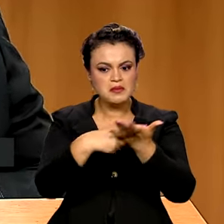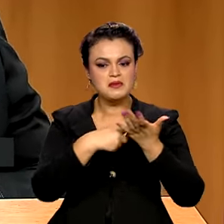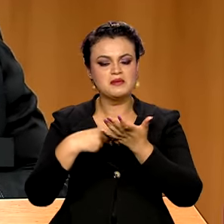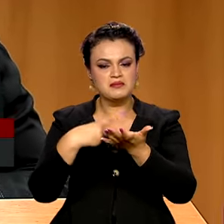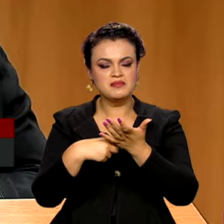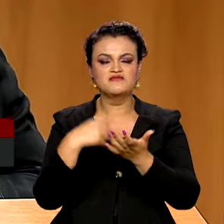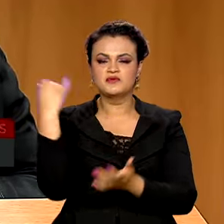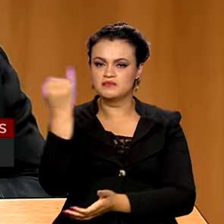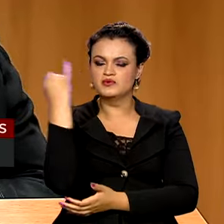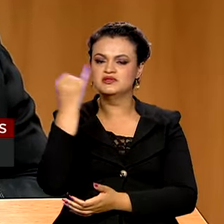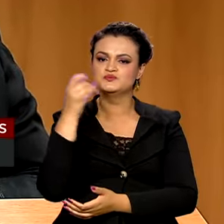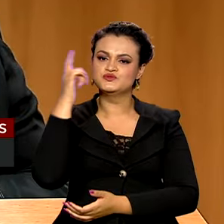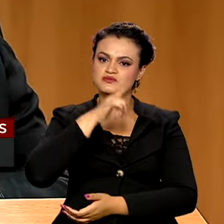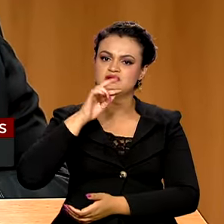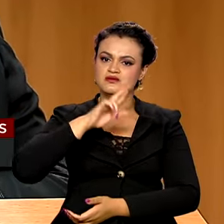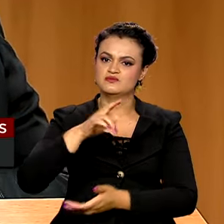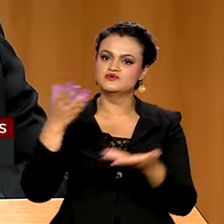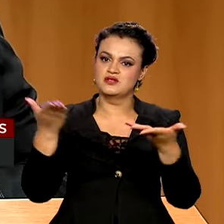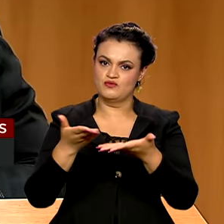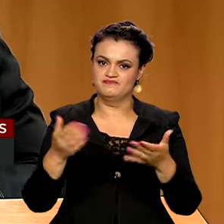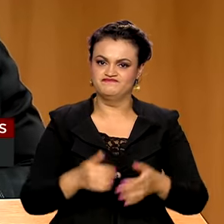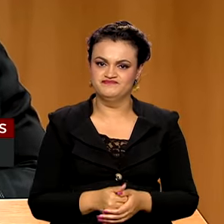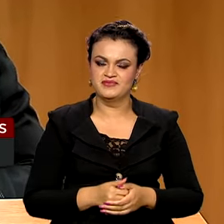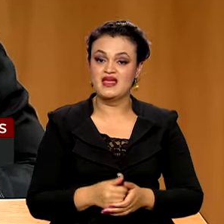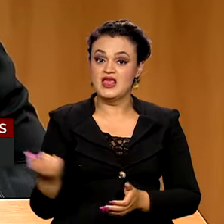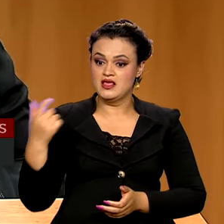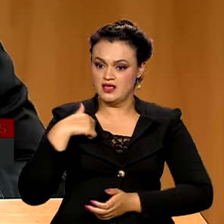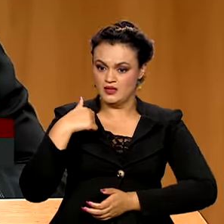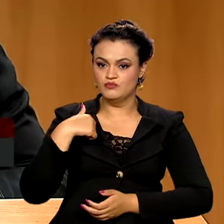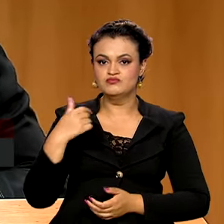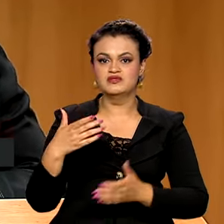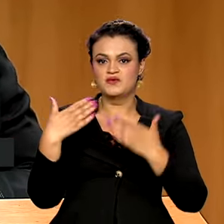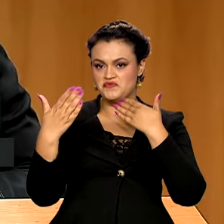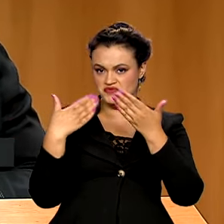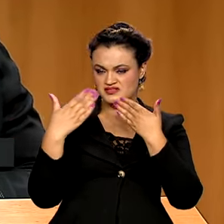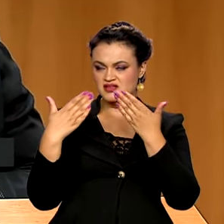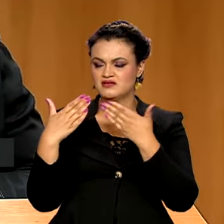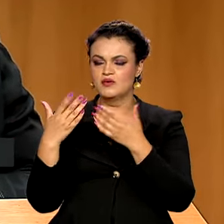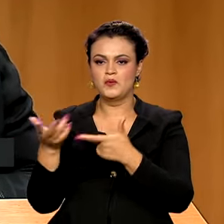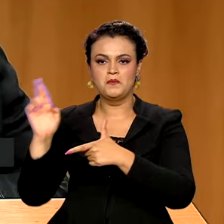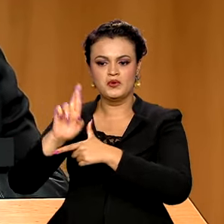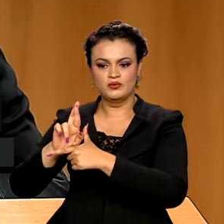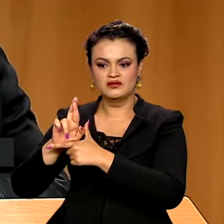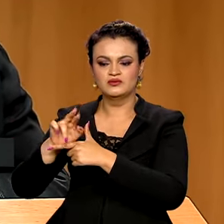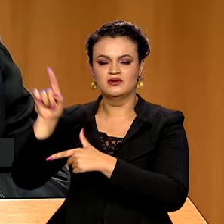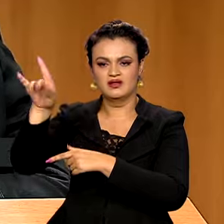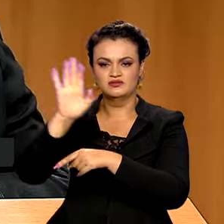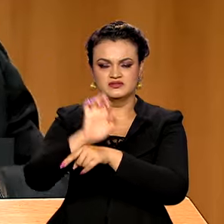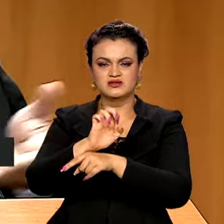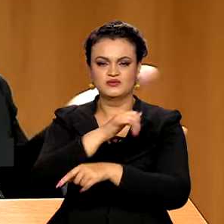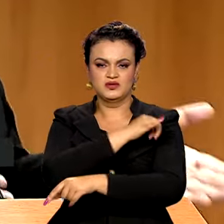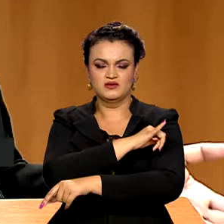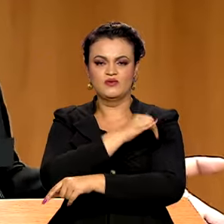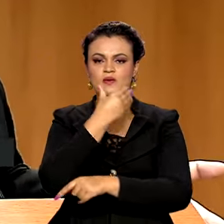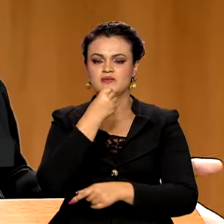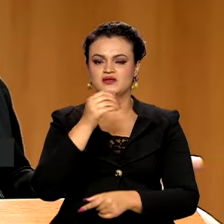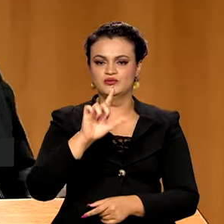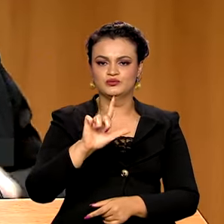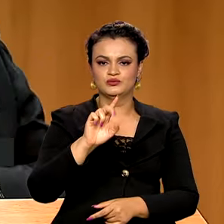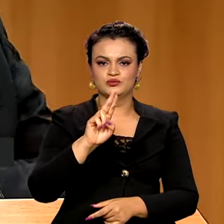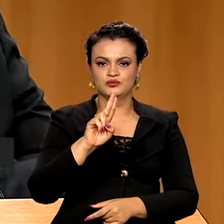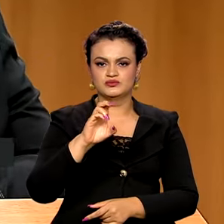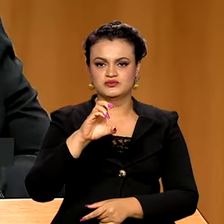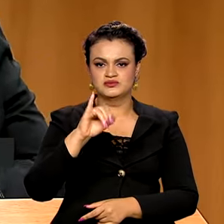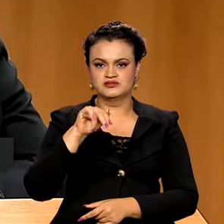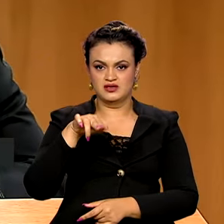decisivo para esse resultado. Eu mesmo tenho conversado com o Procurador-Geral de Justiça do Rio de Janeiro, doutor Luciano, já falei com ele